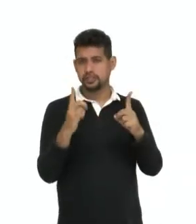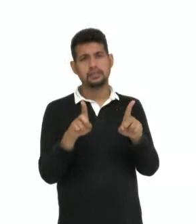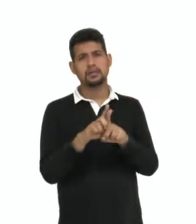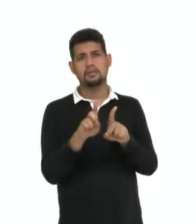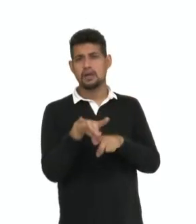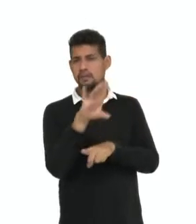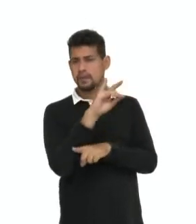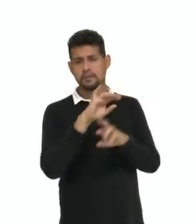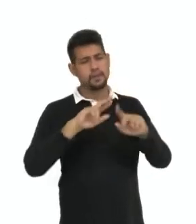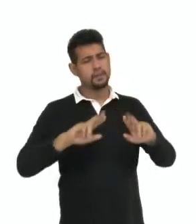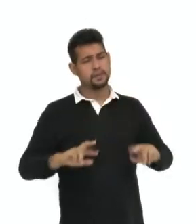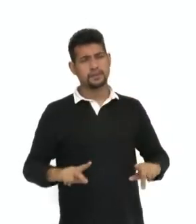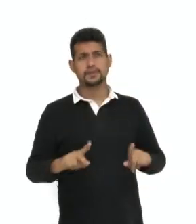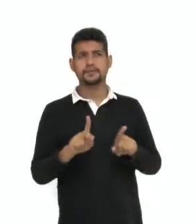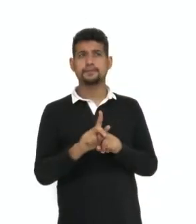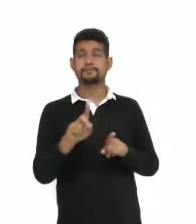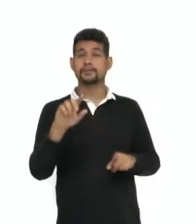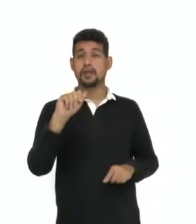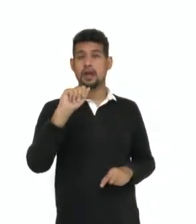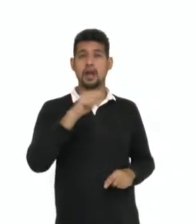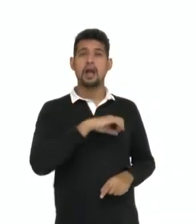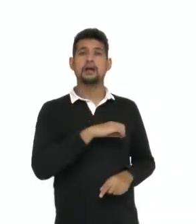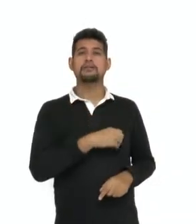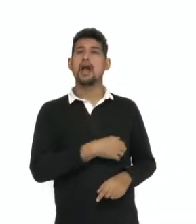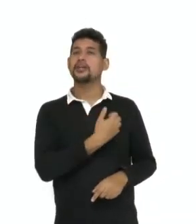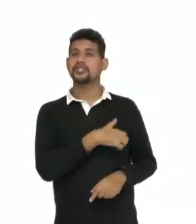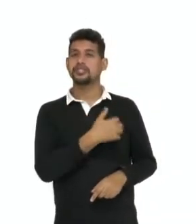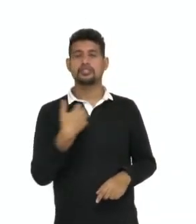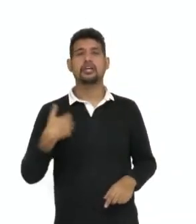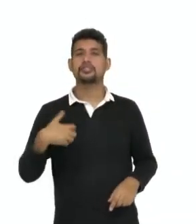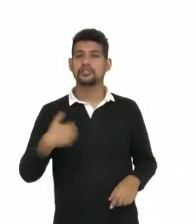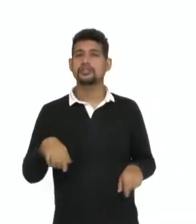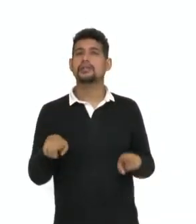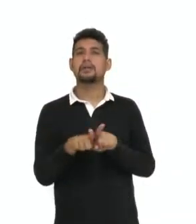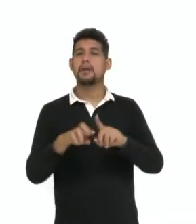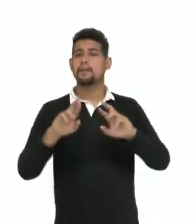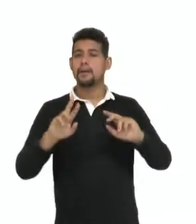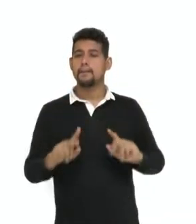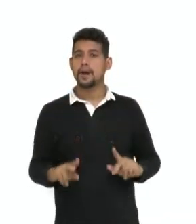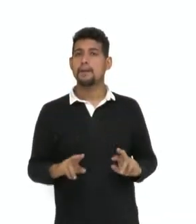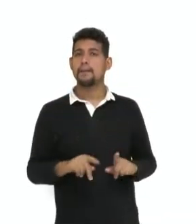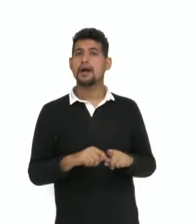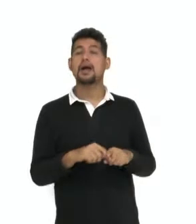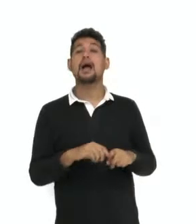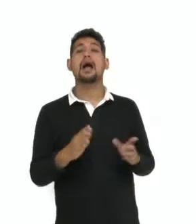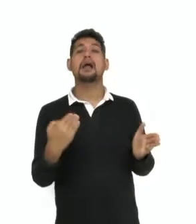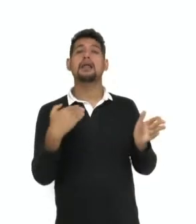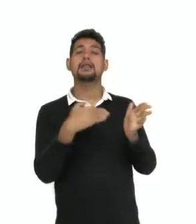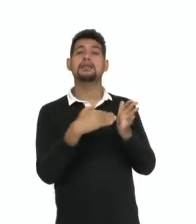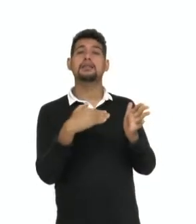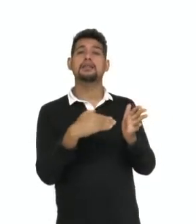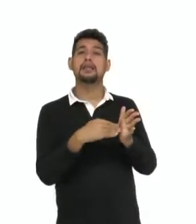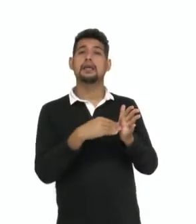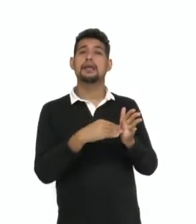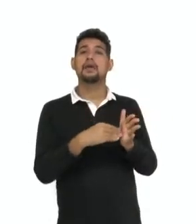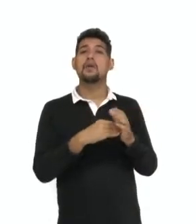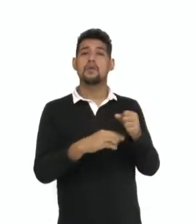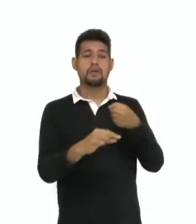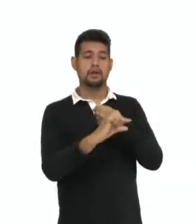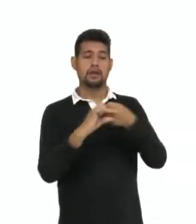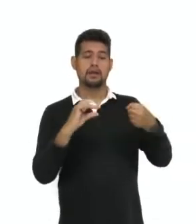né, noroeste da Argentina, melhor dizendo, Peru, e foi até o Equador, tá? Os incas formaram um